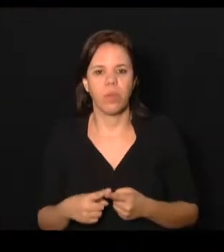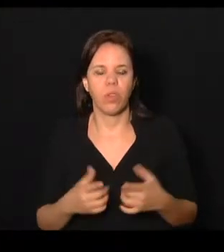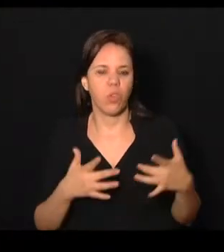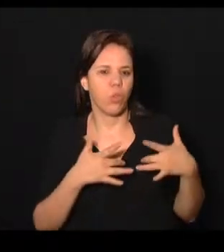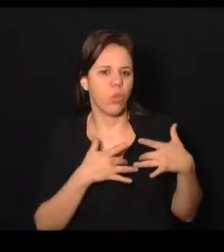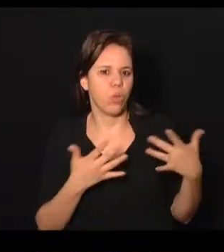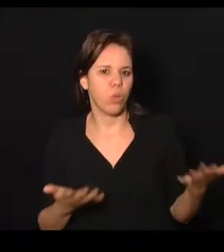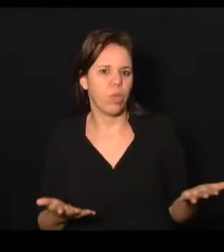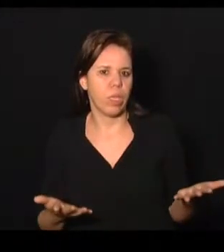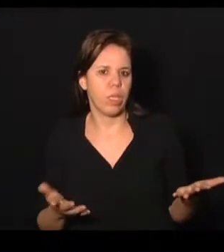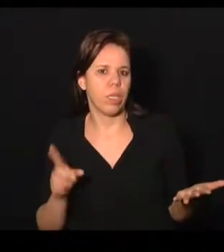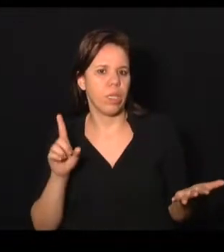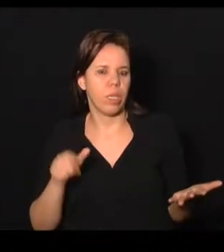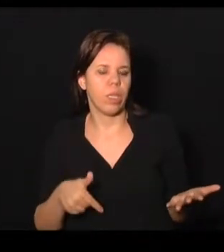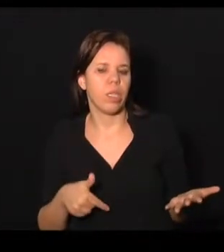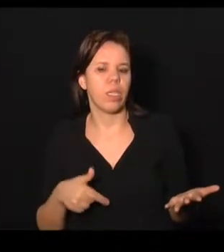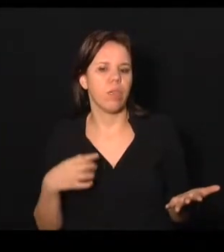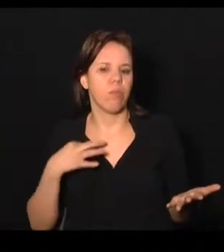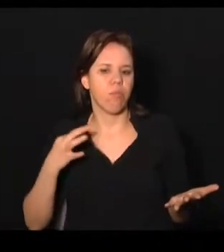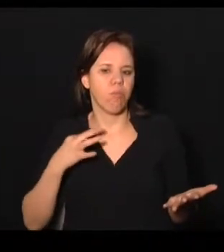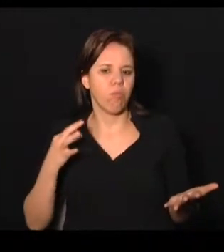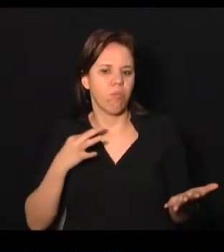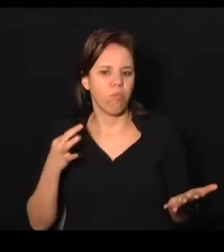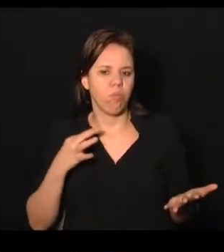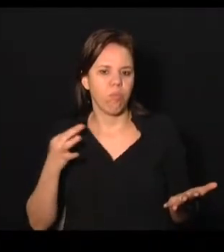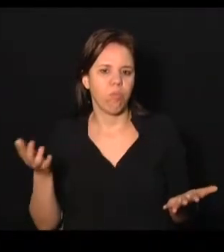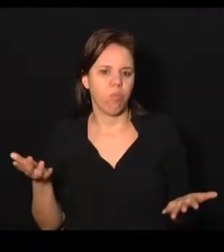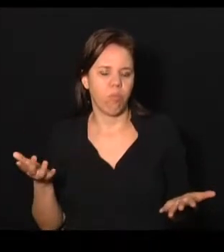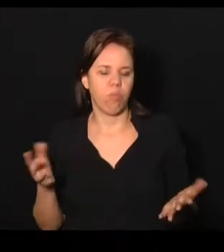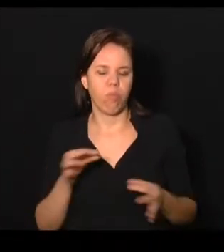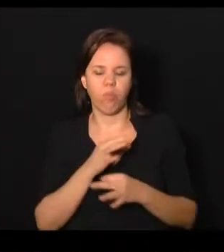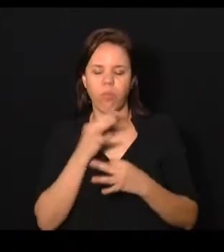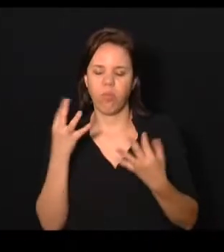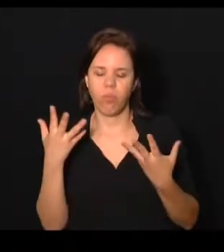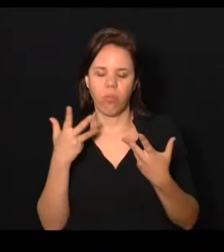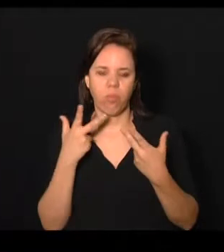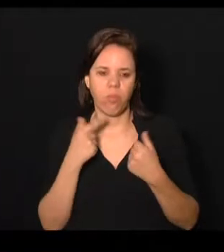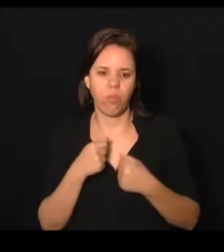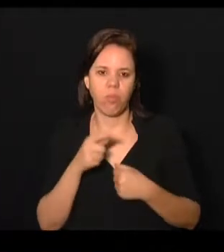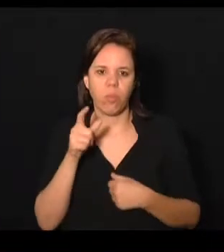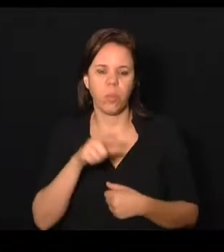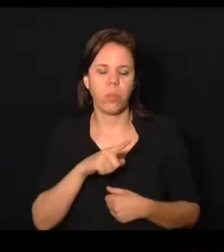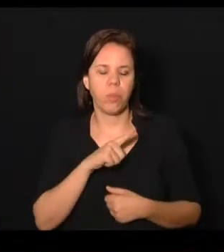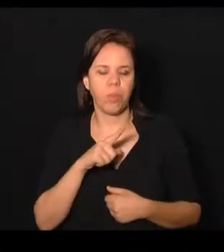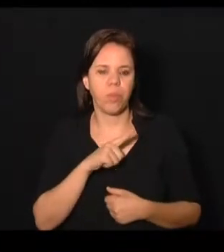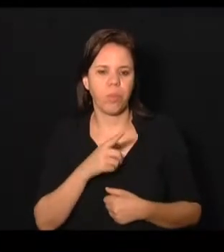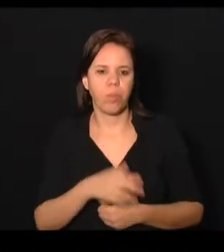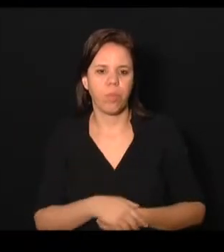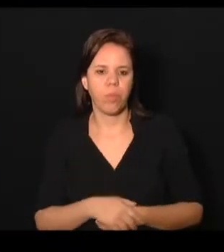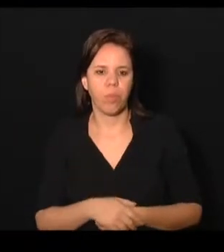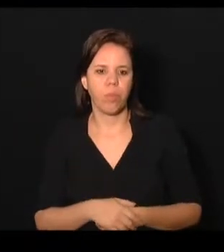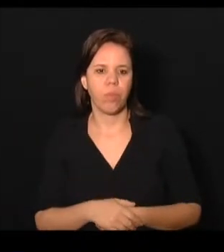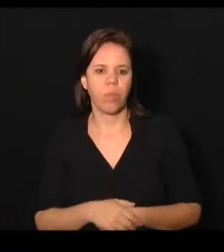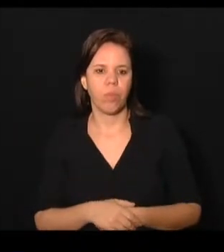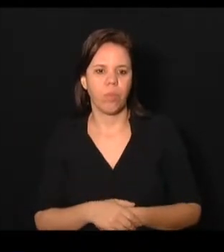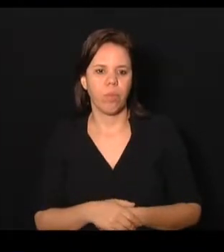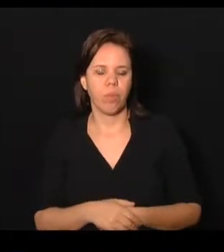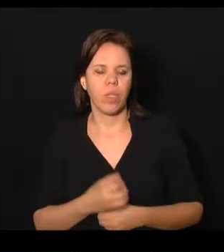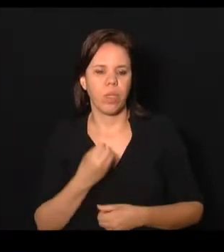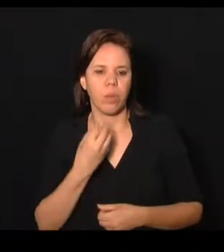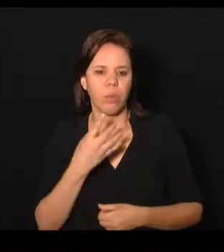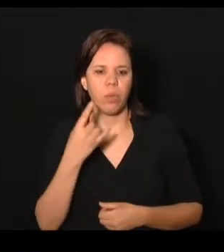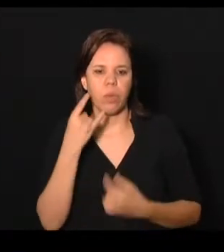doar é um gesto realmente louvável, a pessoa que tem essa boa